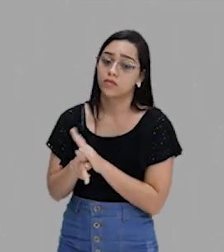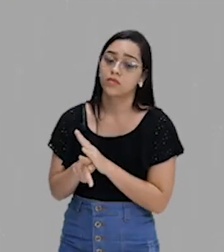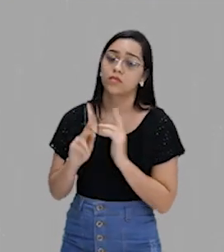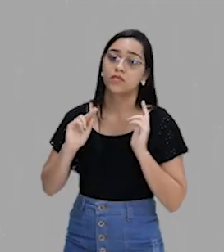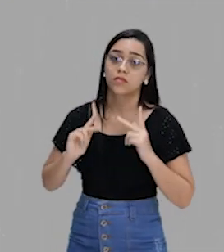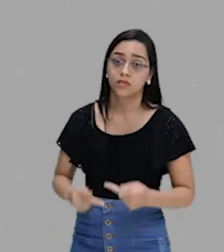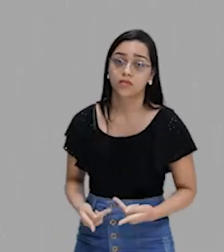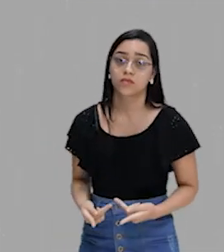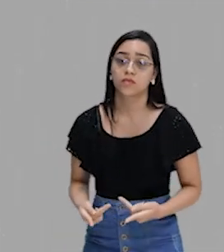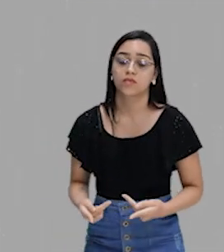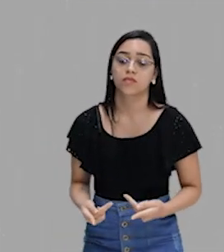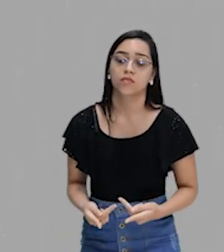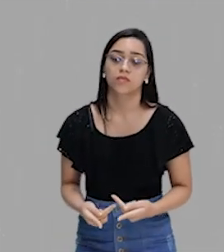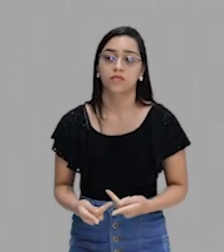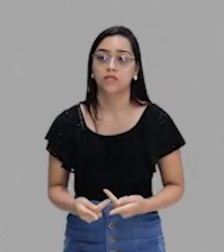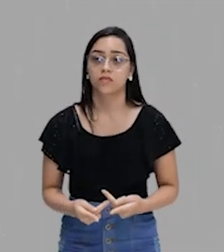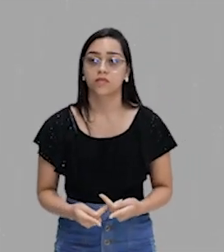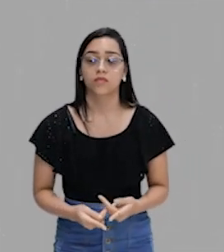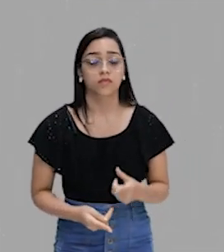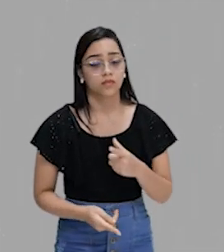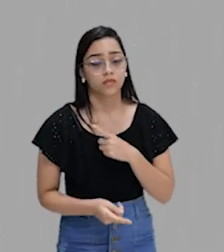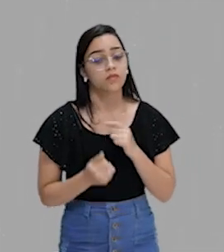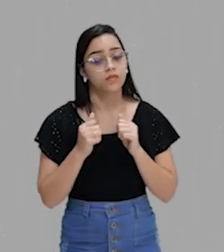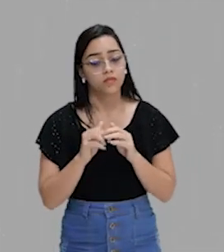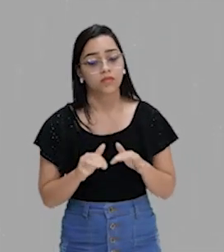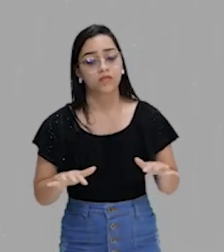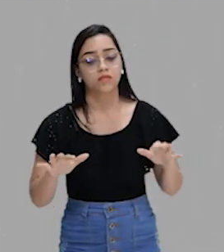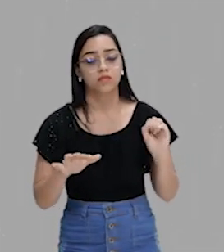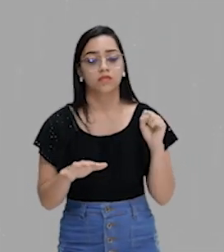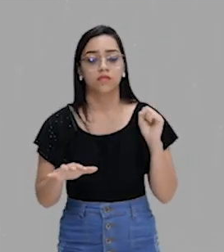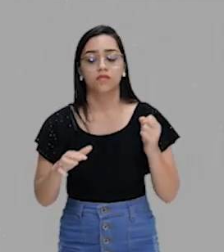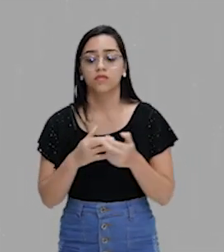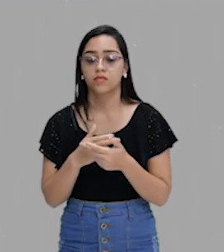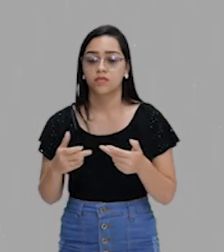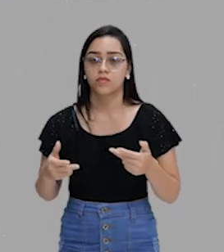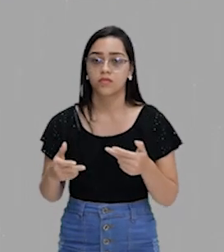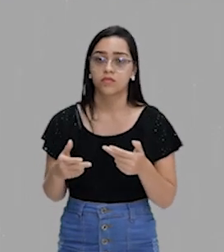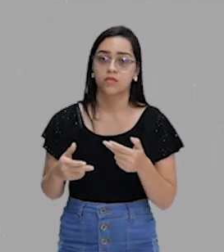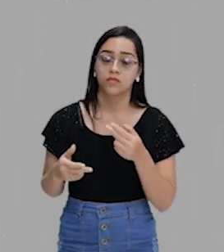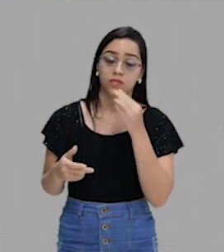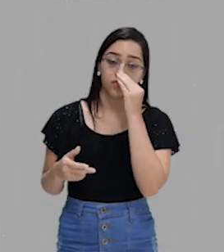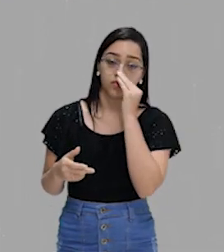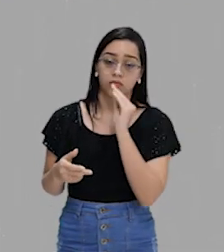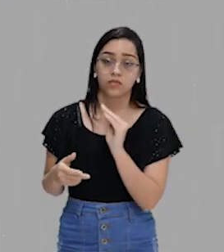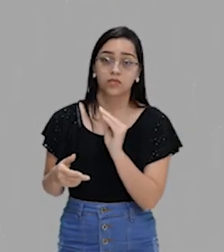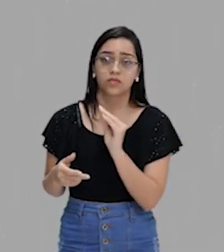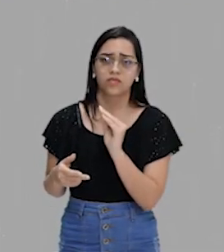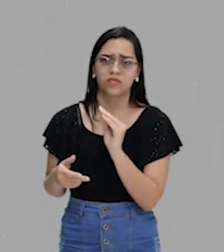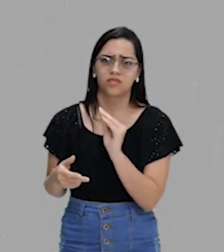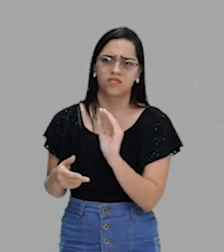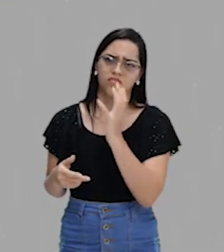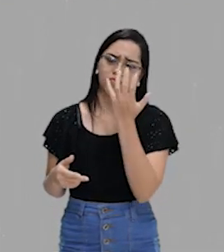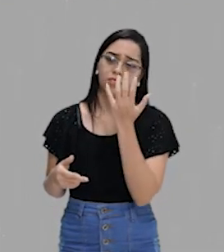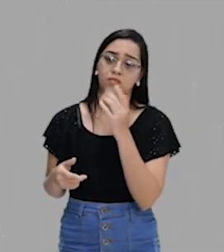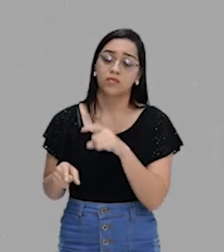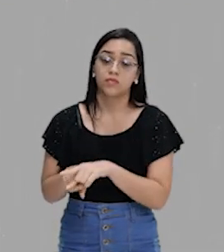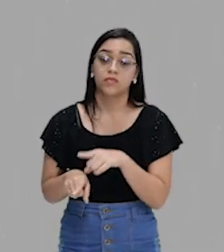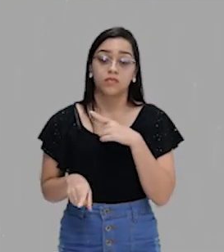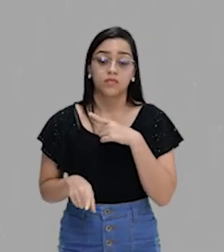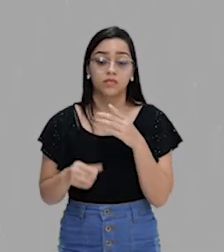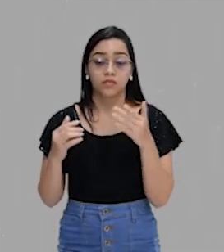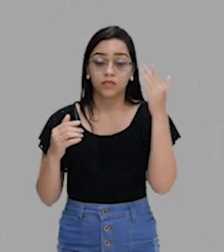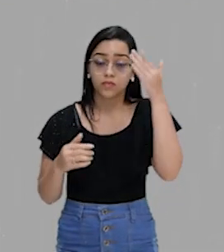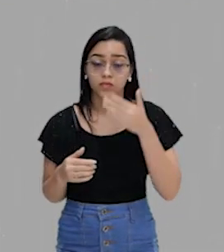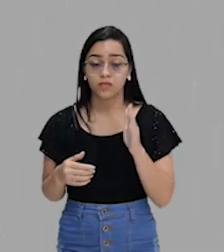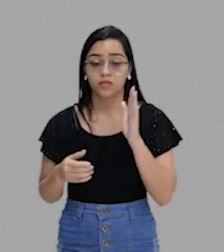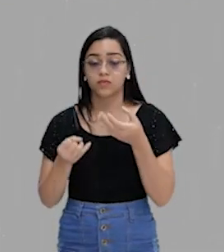humano. E se afloram, né, em determinadas situações. A prova disso, como eu acabei de